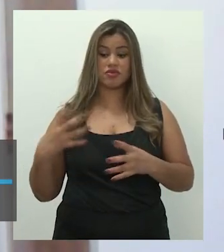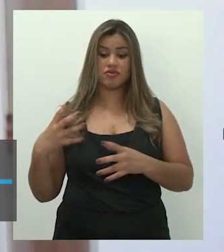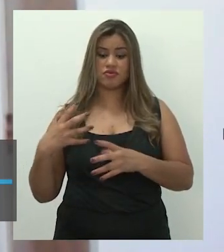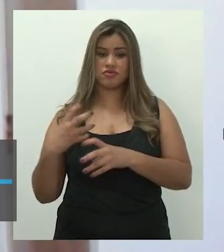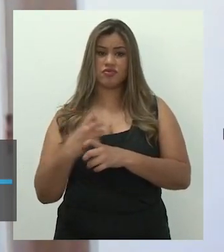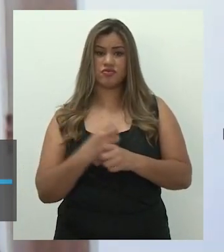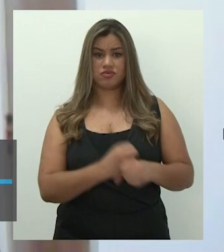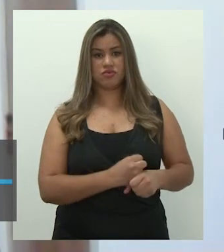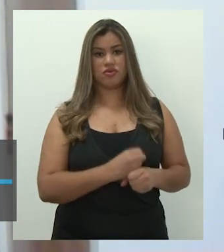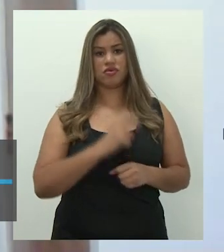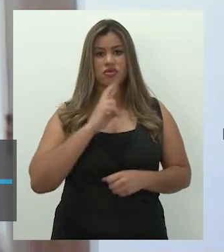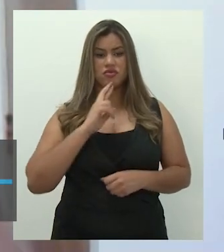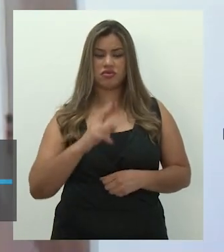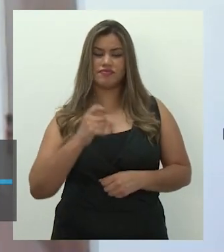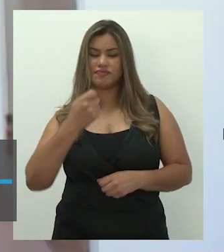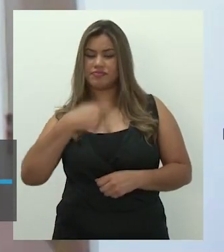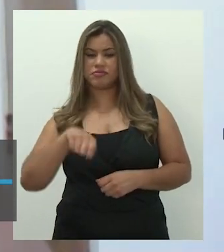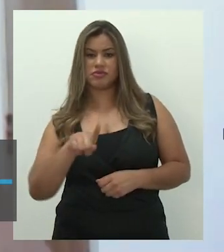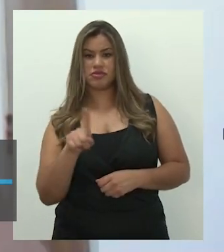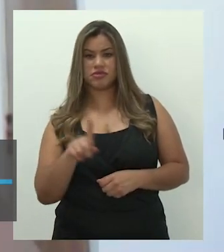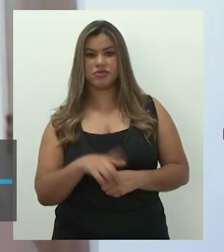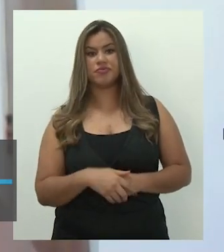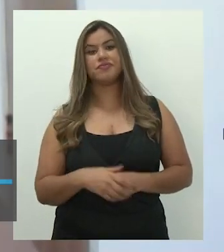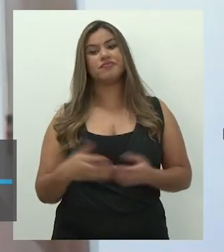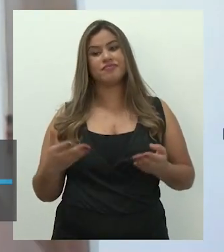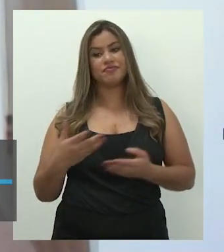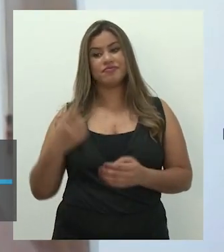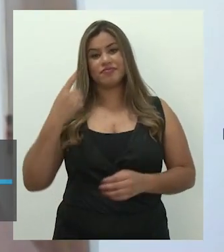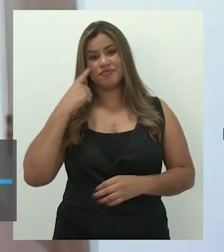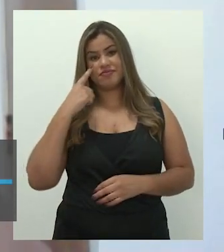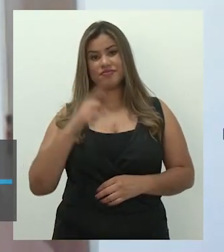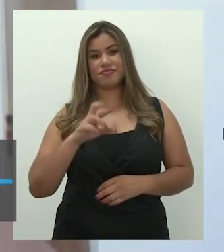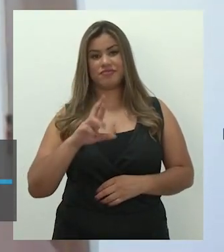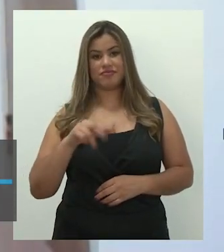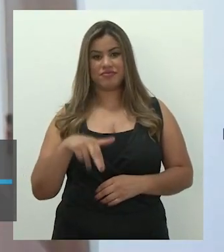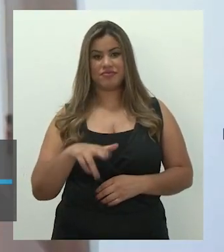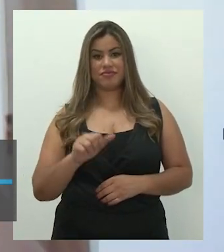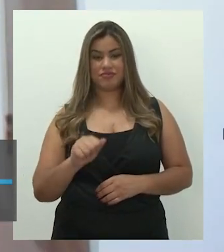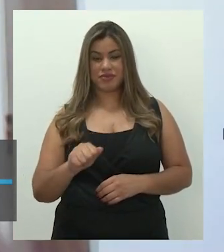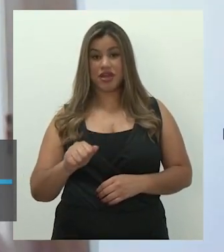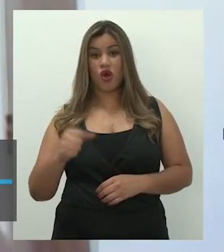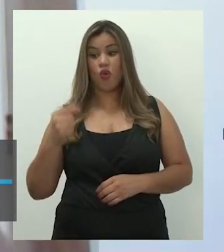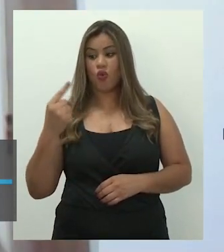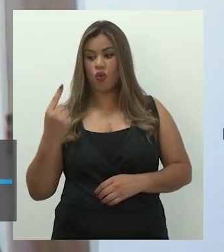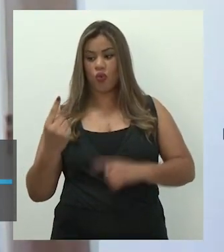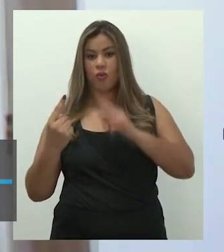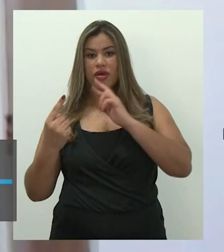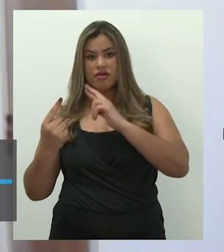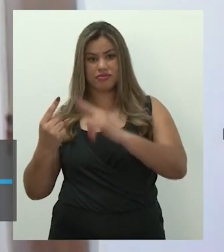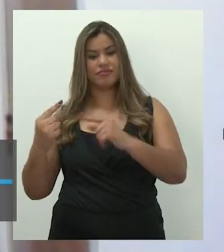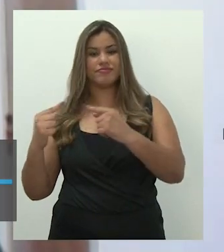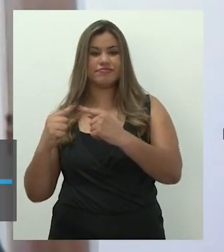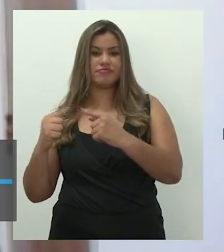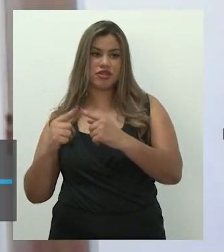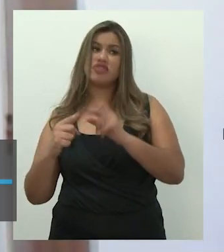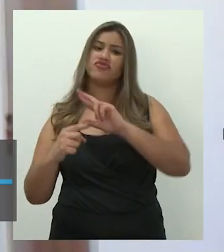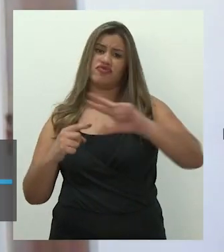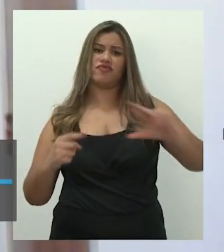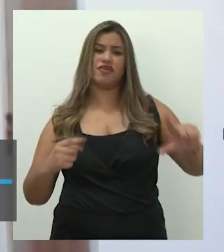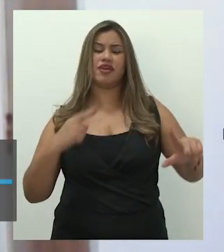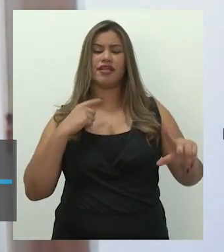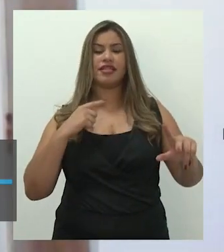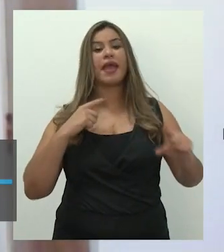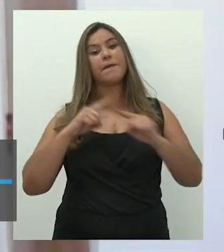resultado. E agora a gente vai ver com o Renan uma das possíveis respostas e resolução